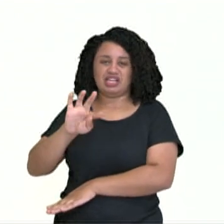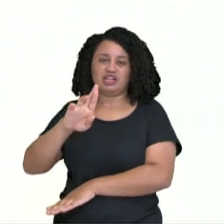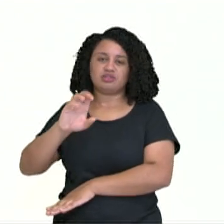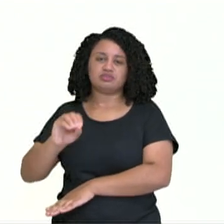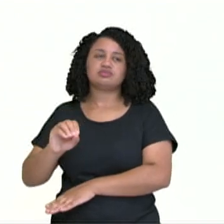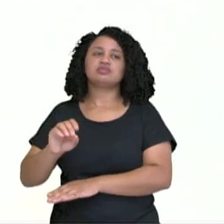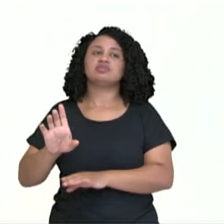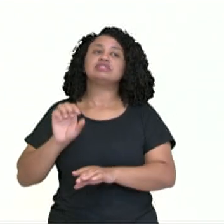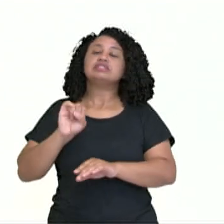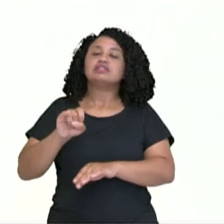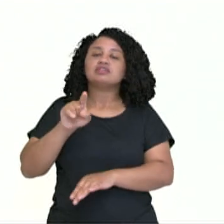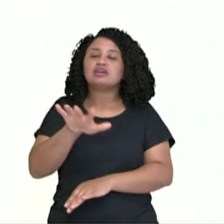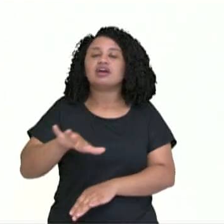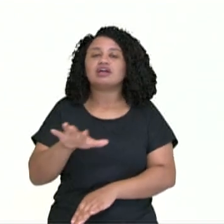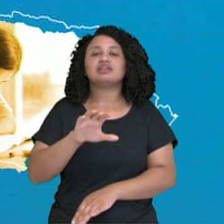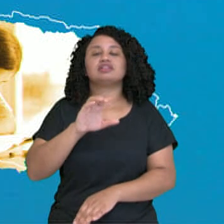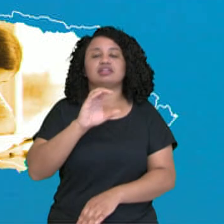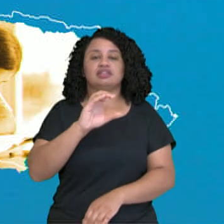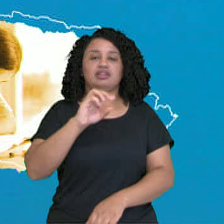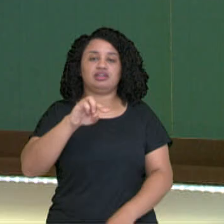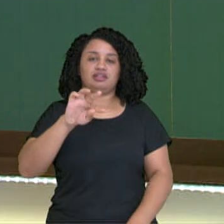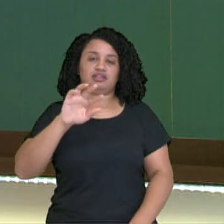substância estiver na CNTP.